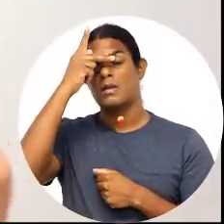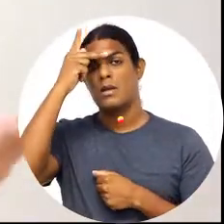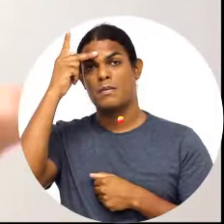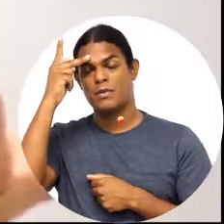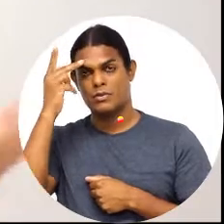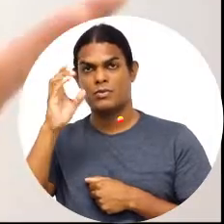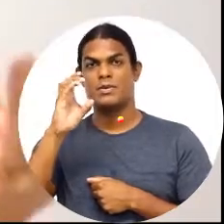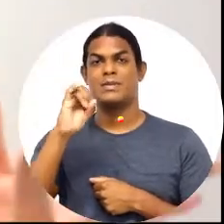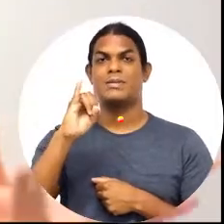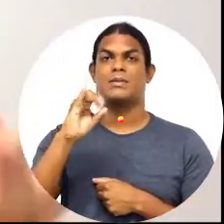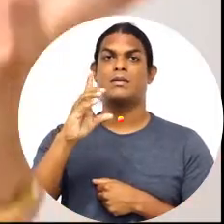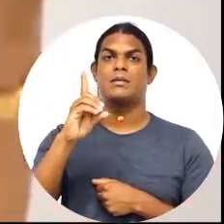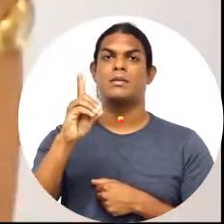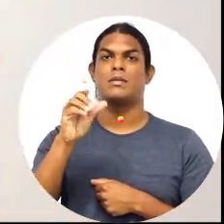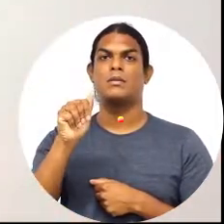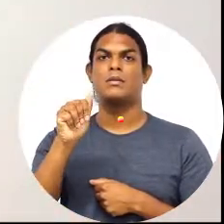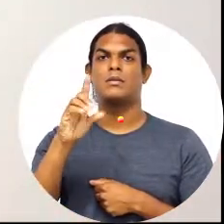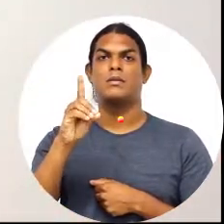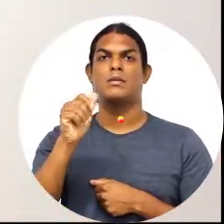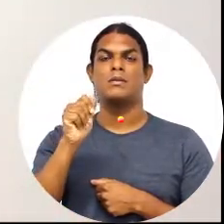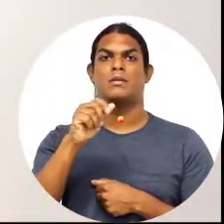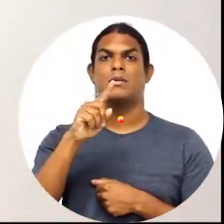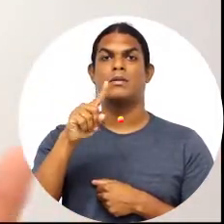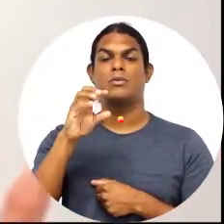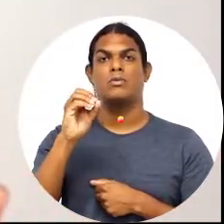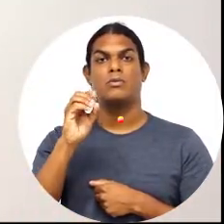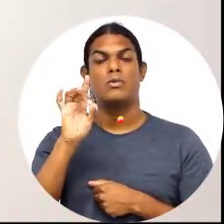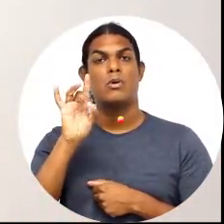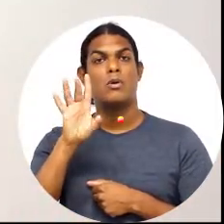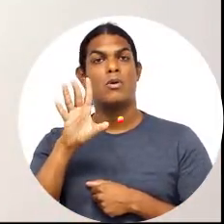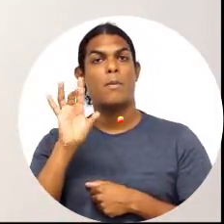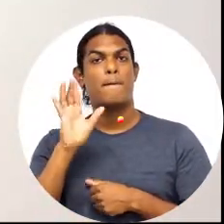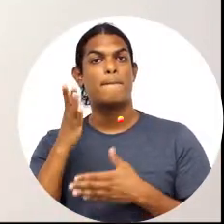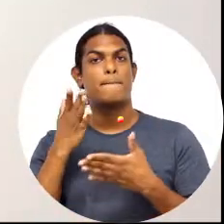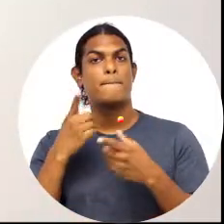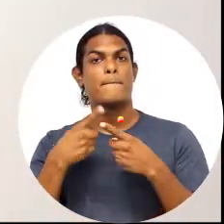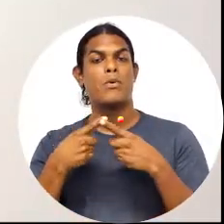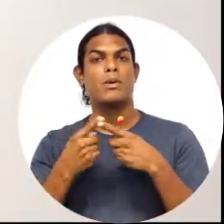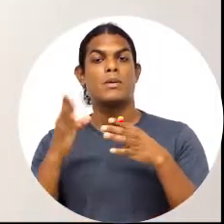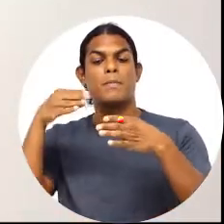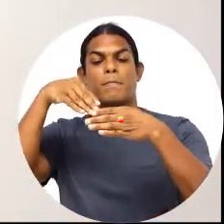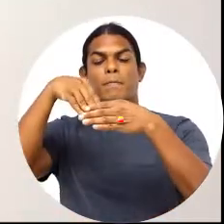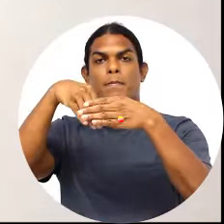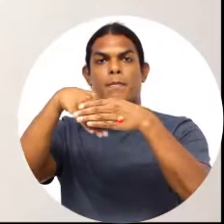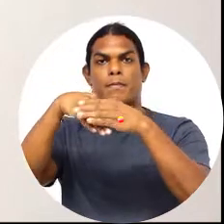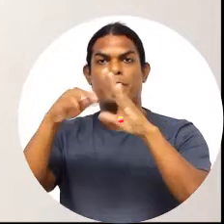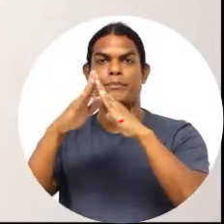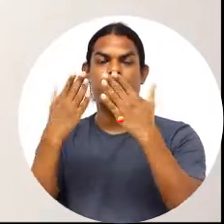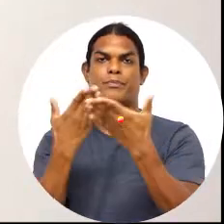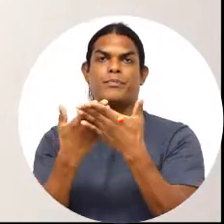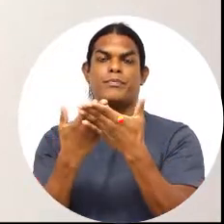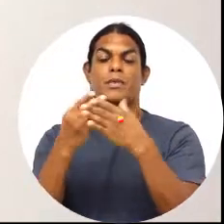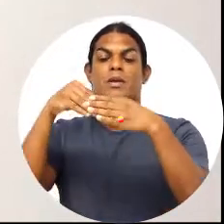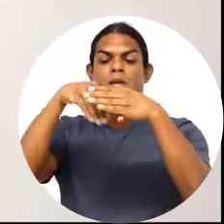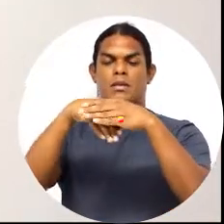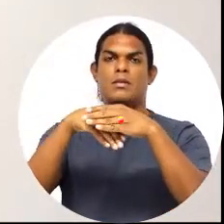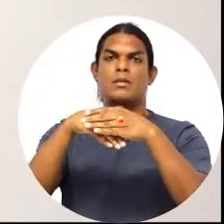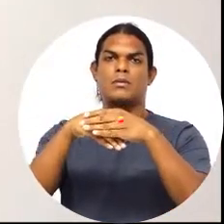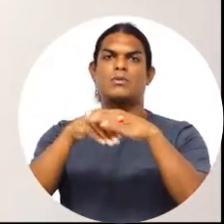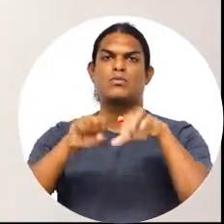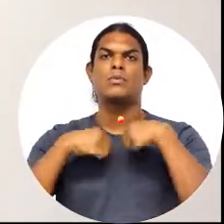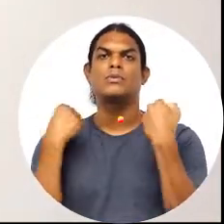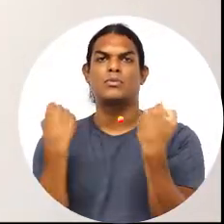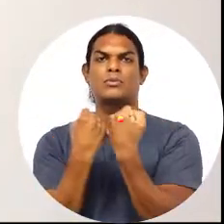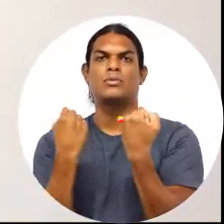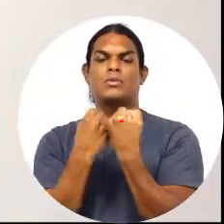cidadão somente pelo fato de estar inserido dentro de uma cidade, ou seja, de uma sociedade politicamente organizada.